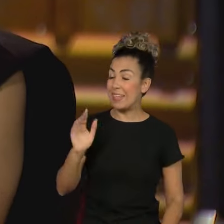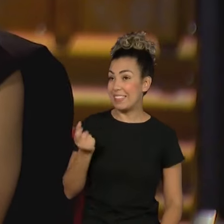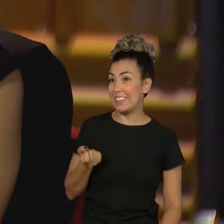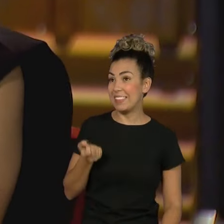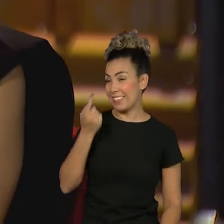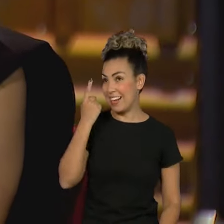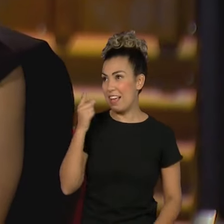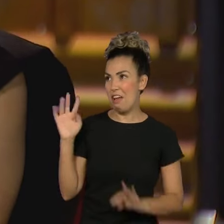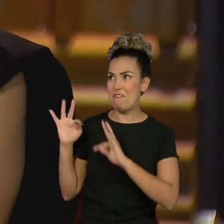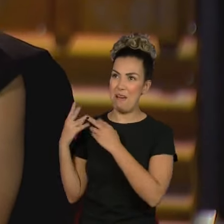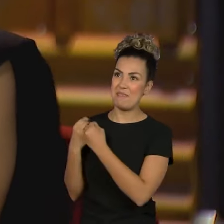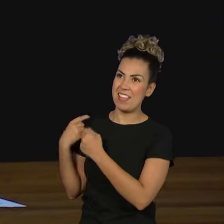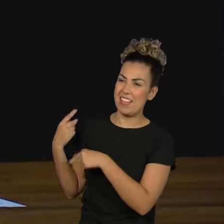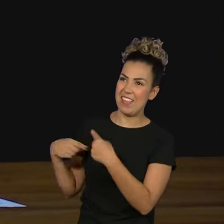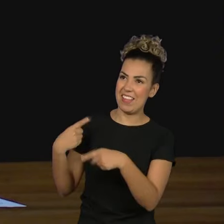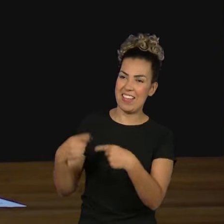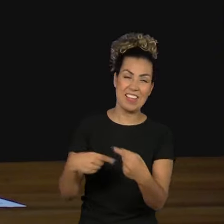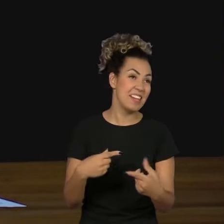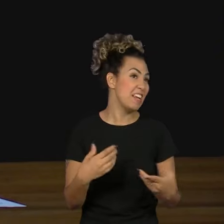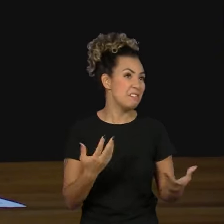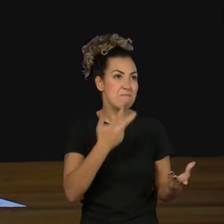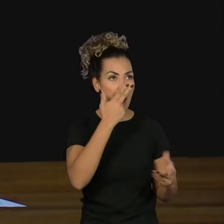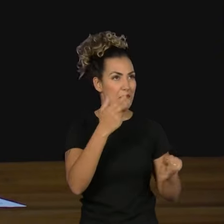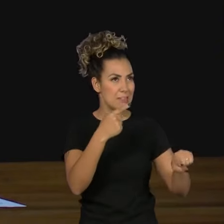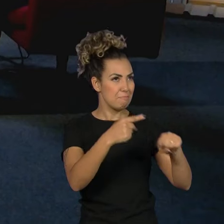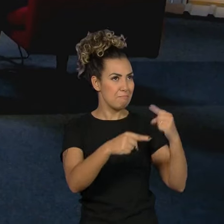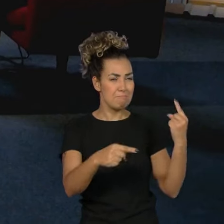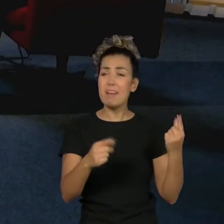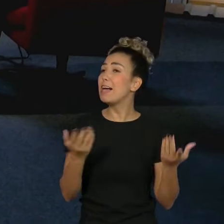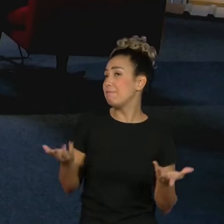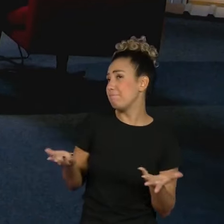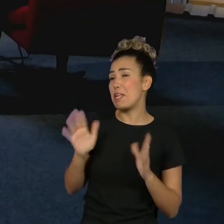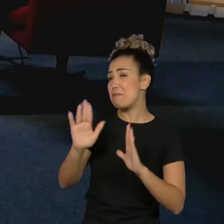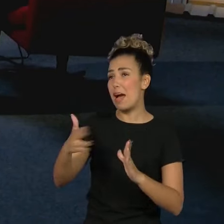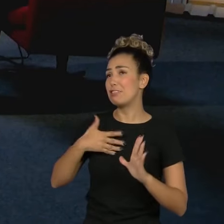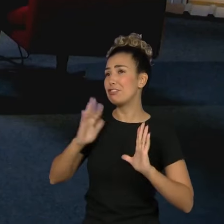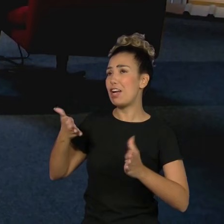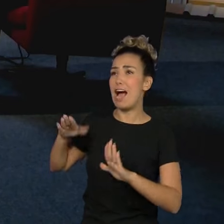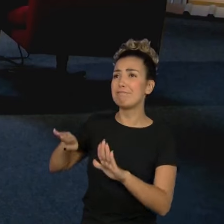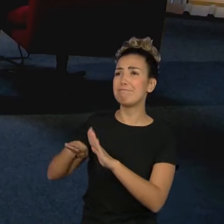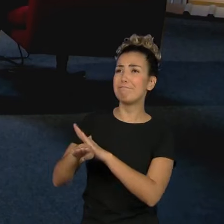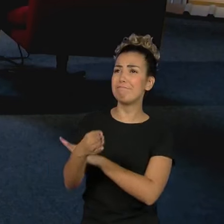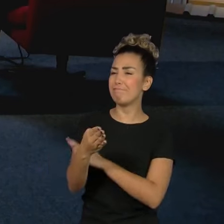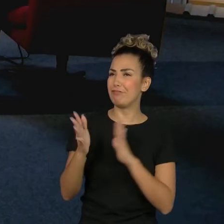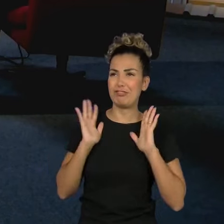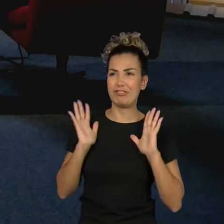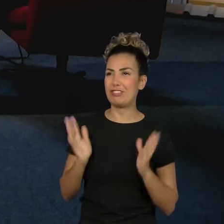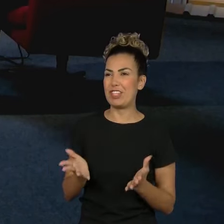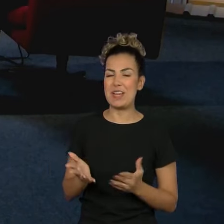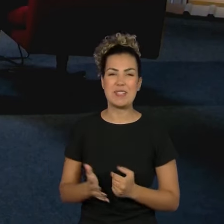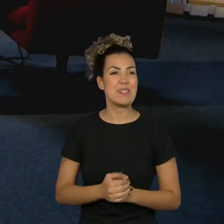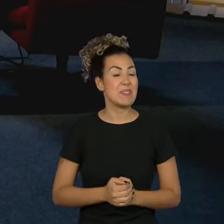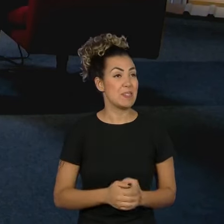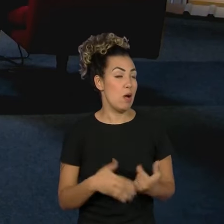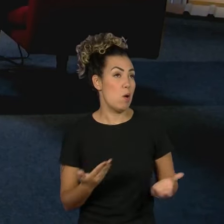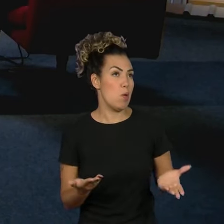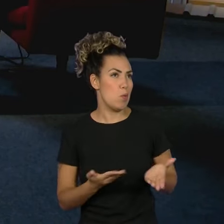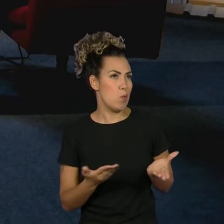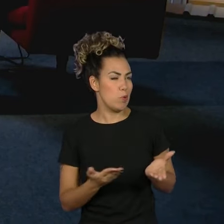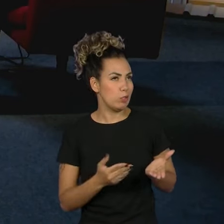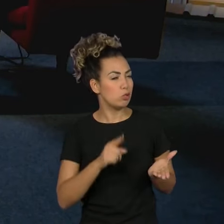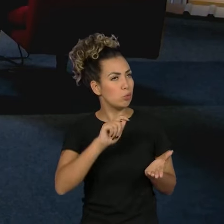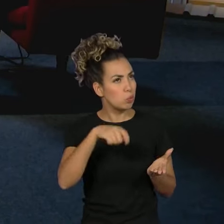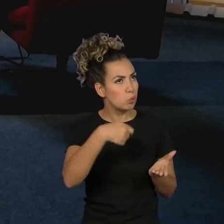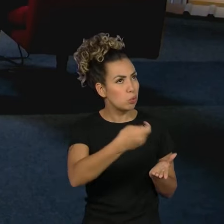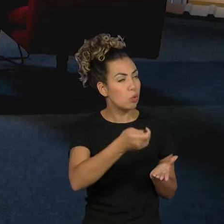venha é uma é uma convergência né já já já adotei já adotei é já adotei eh hoje você é de diretora